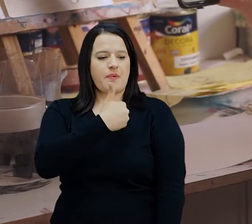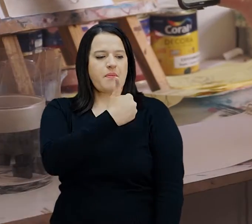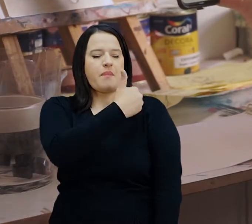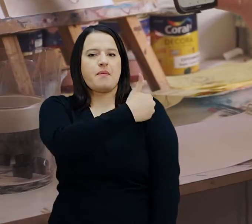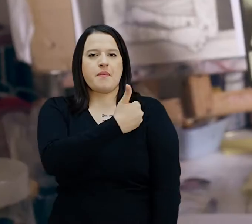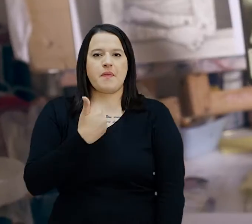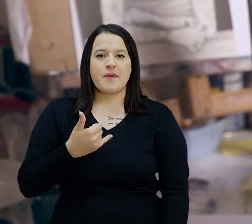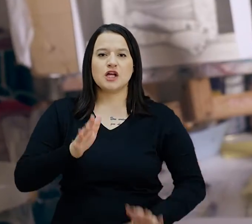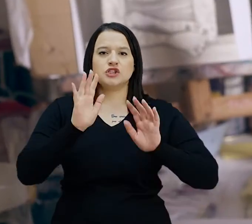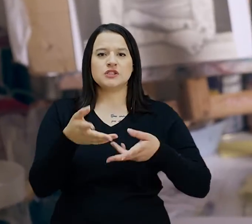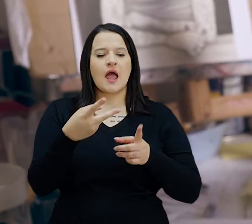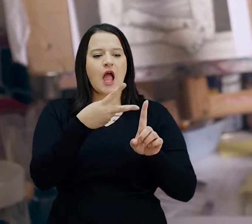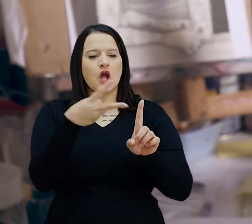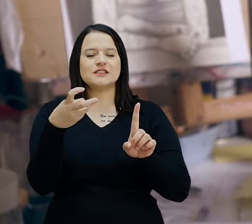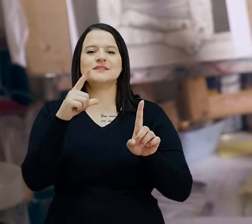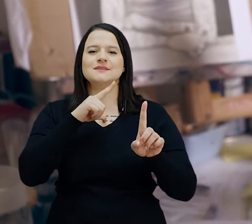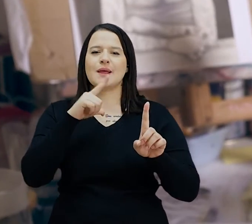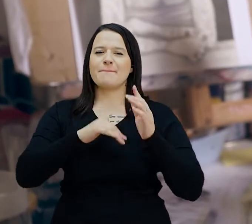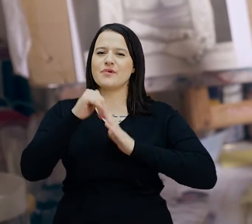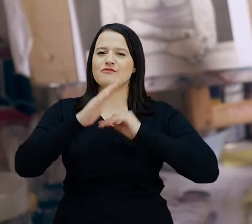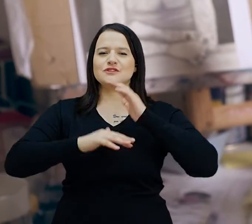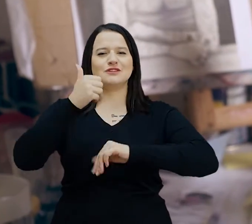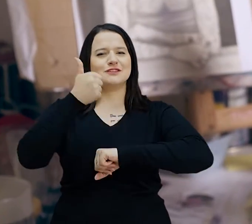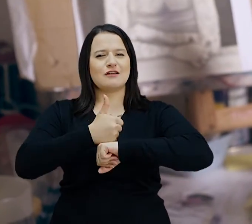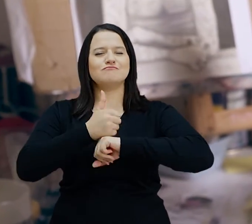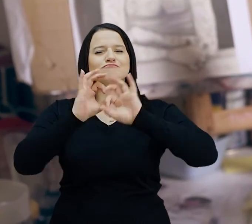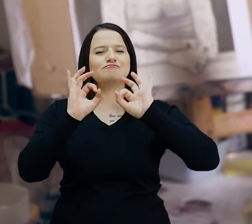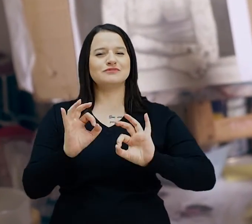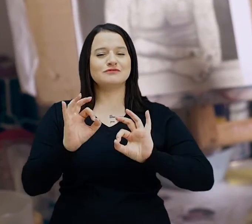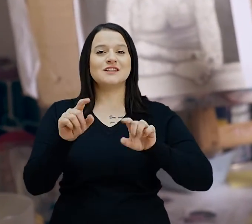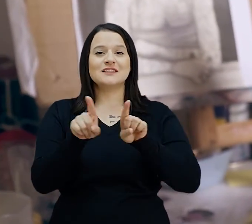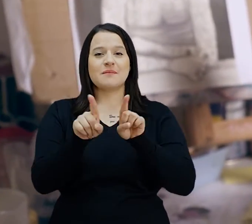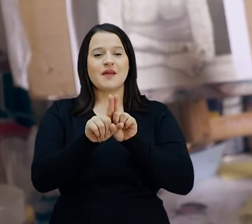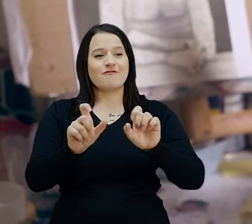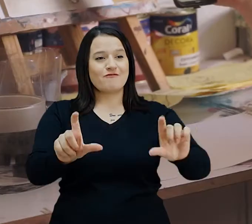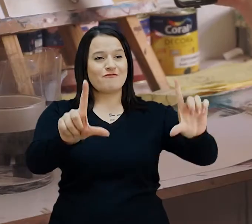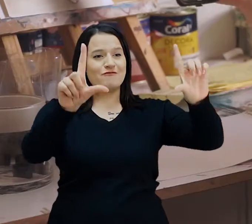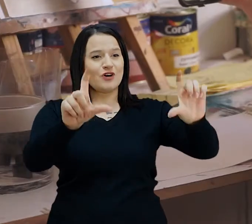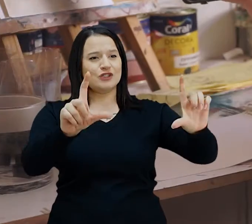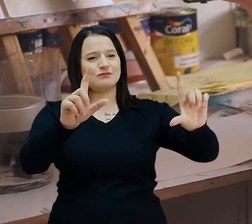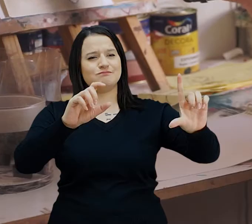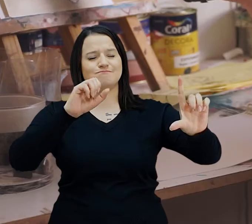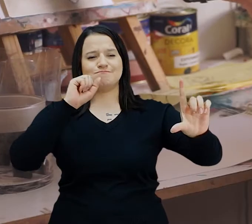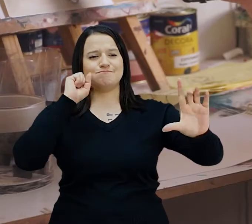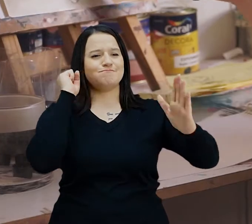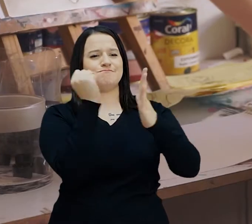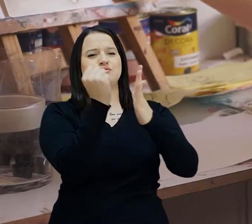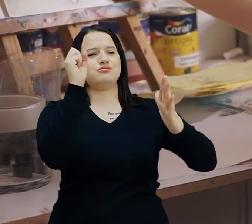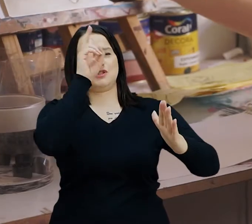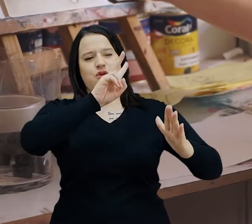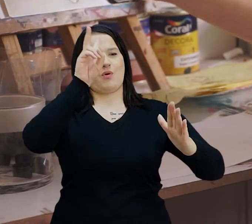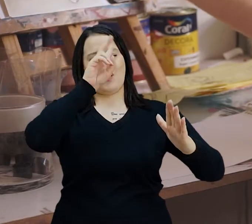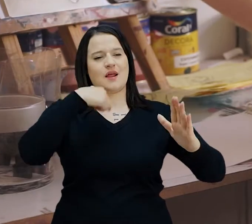foi a primeira mulher tatuadora, reconhecida como uma profissional de tatuagem, e tem esse registro